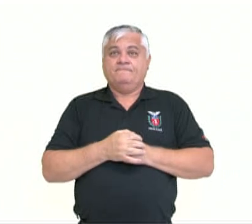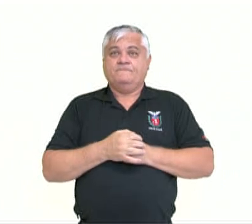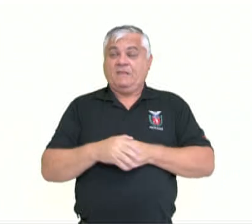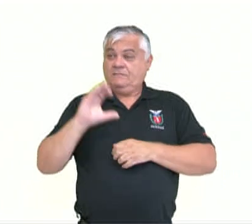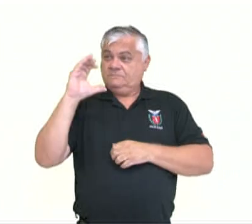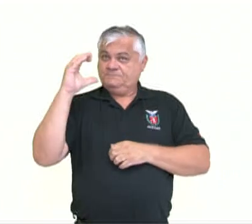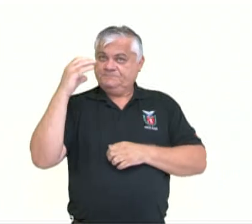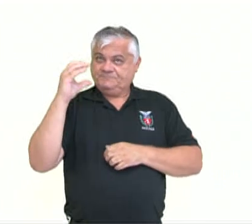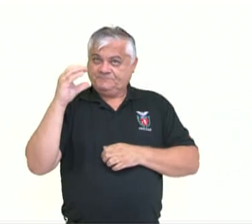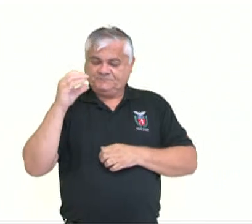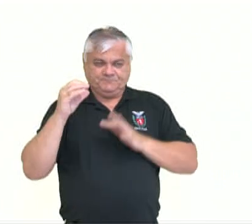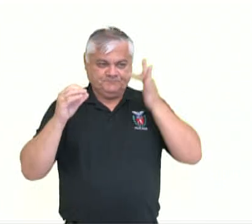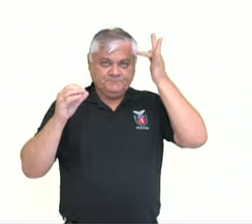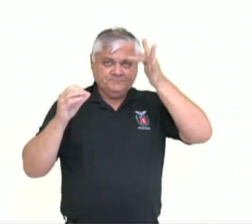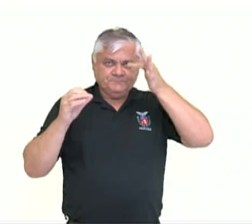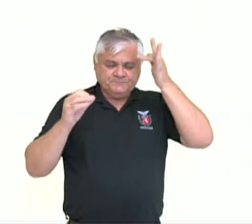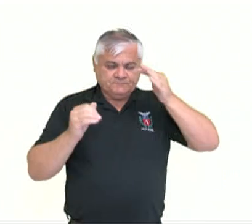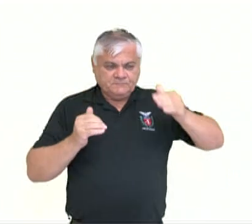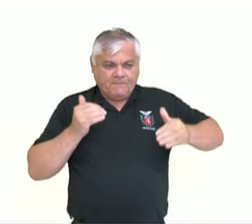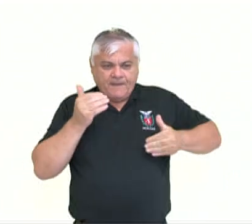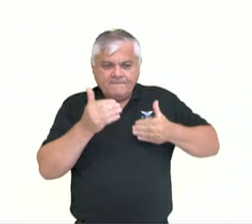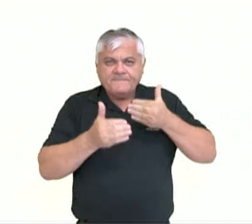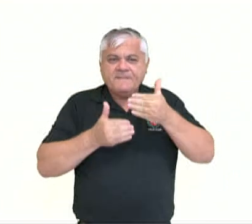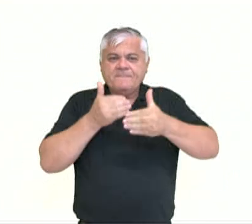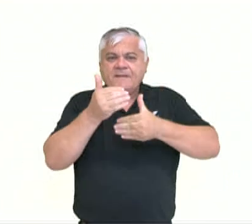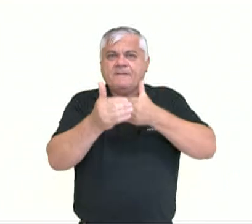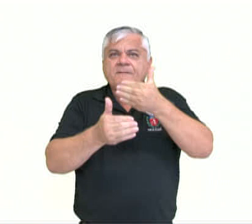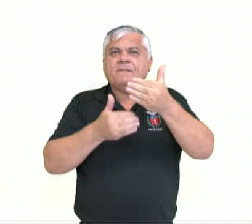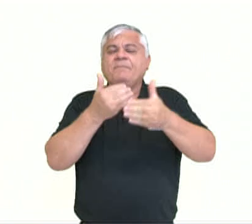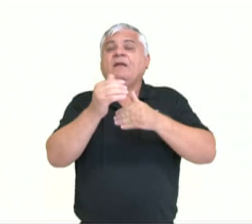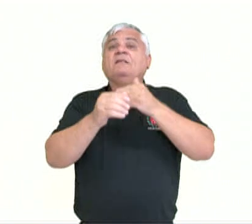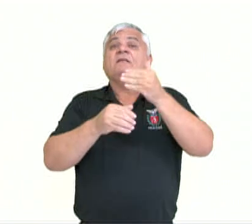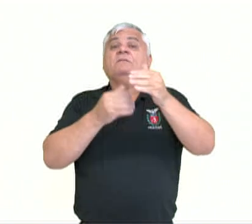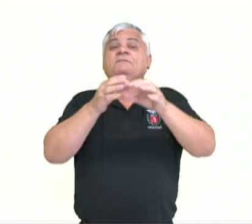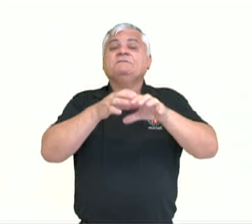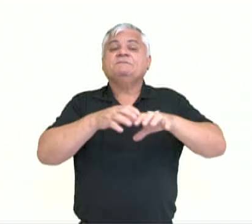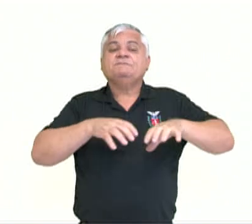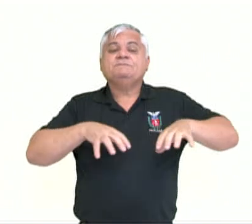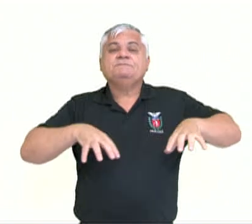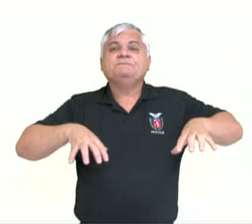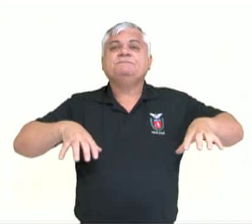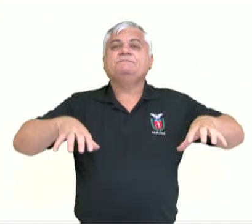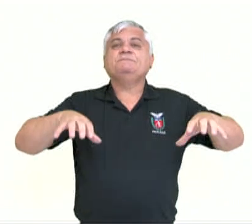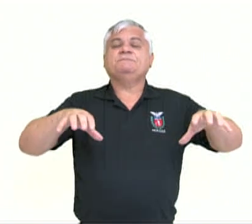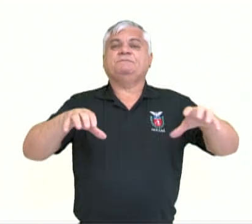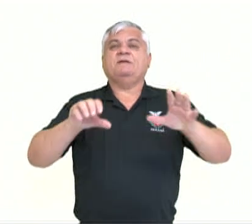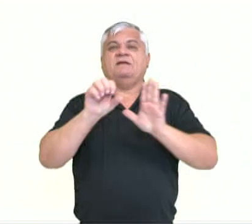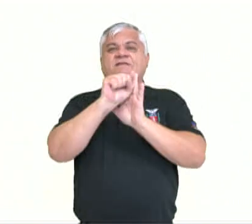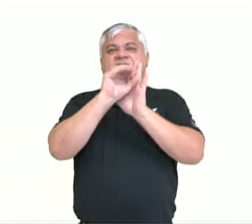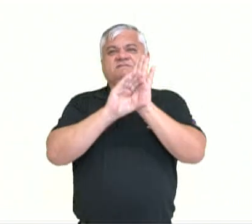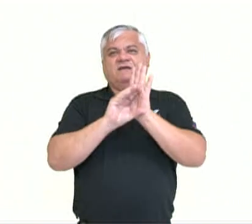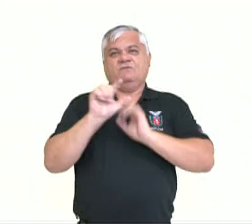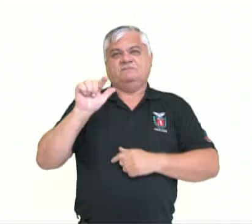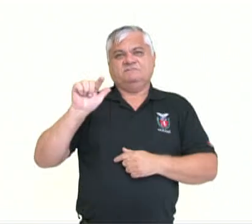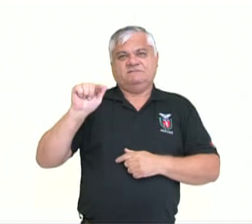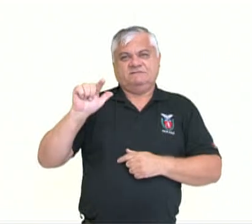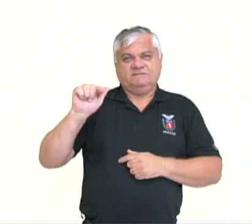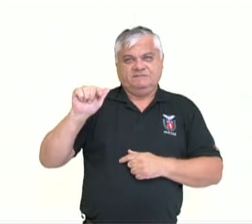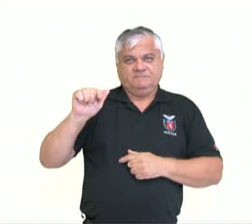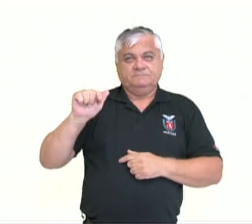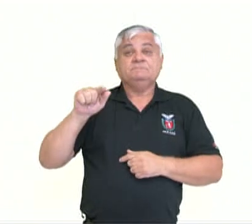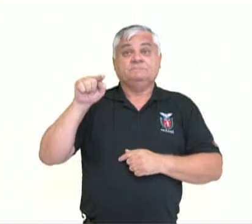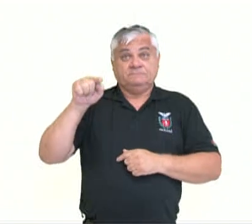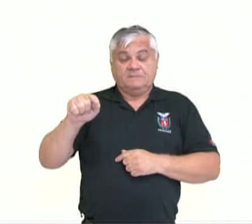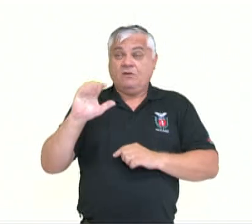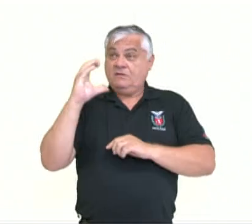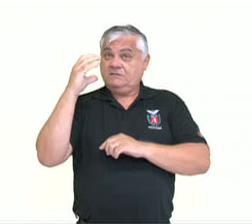se desenvolveram e se separaram ali a partir do século XVII. Com o desenvolvimento da ciência moderna,